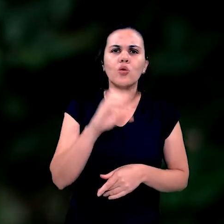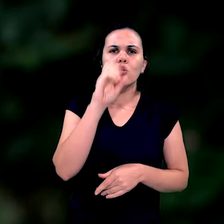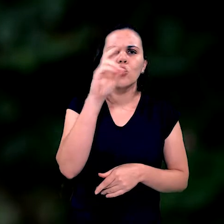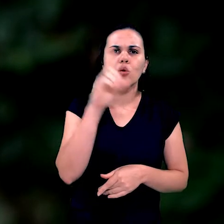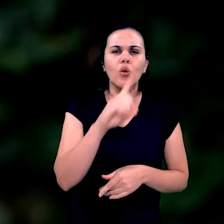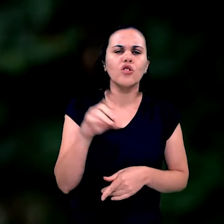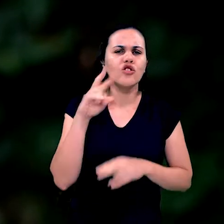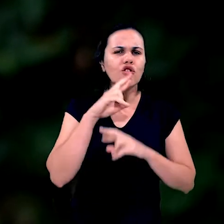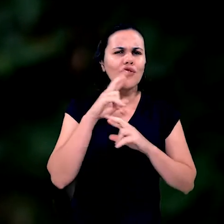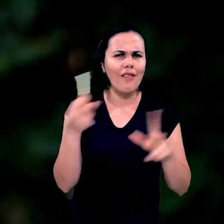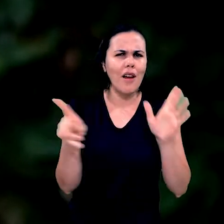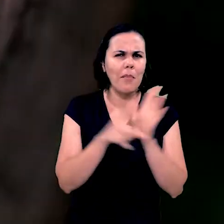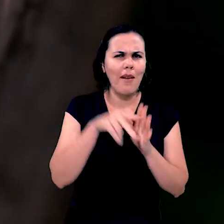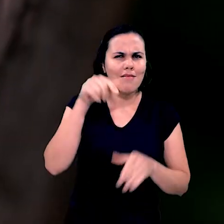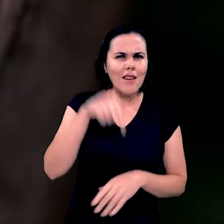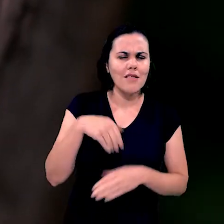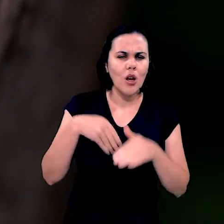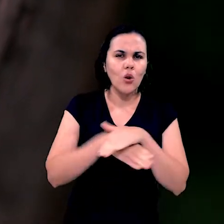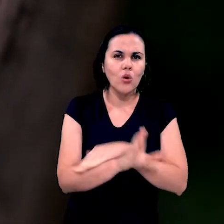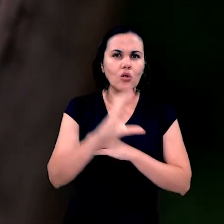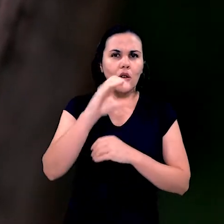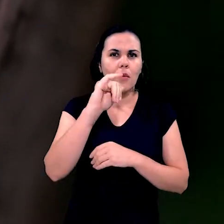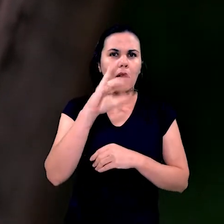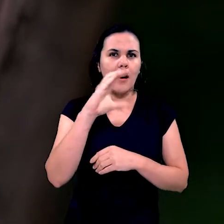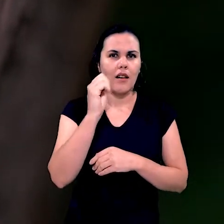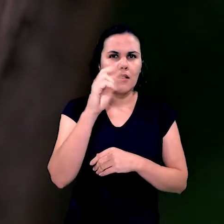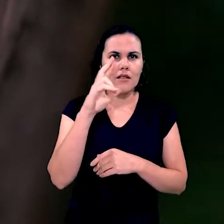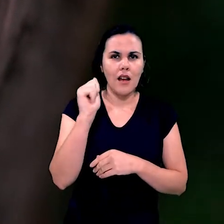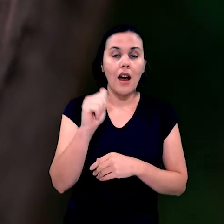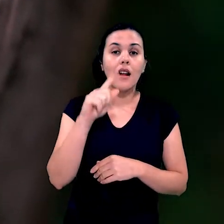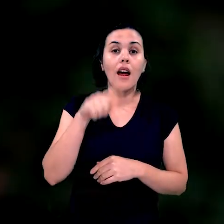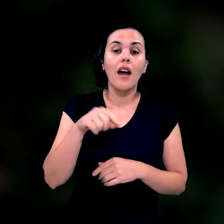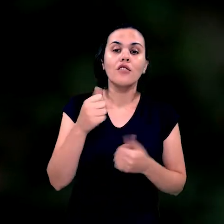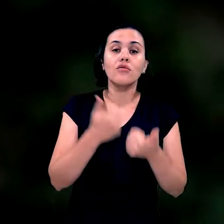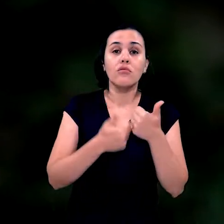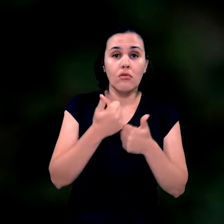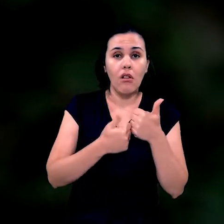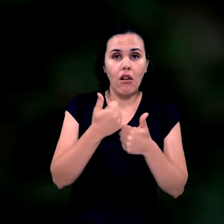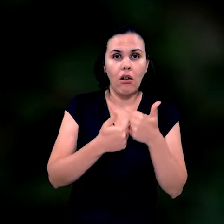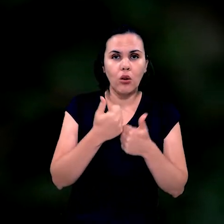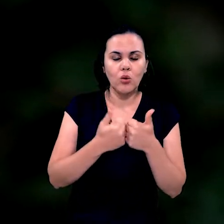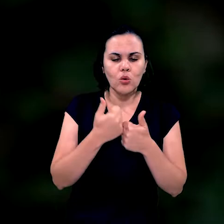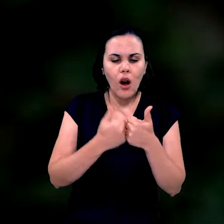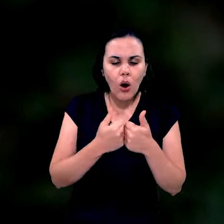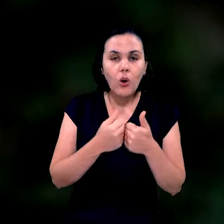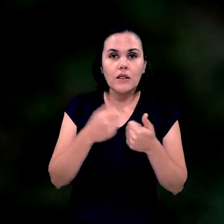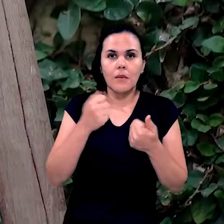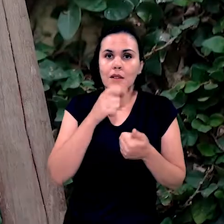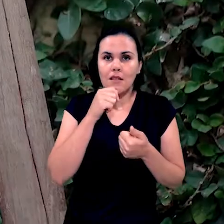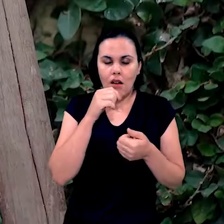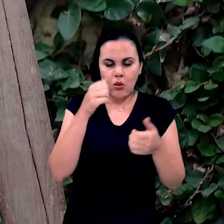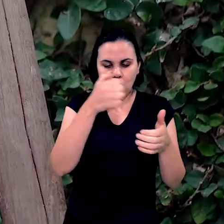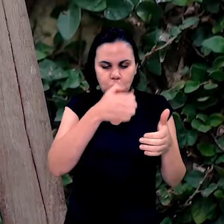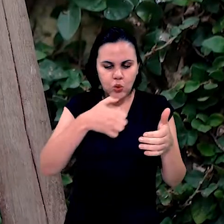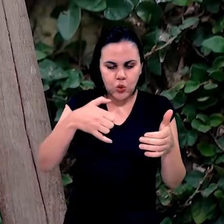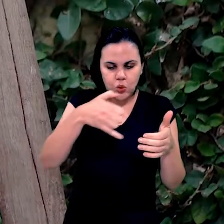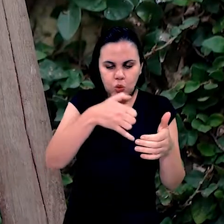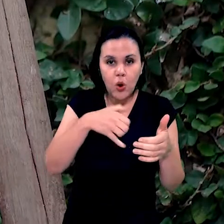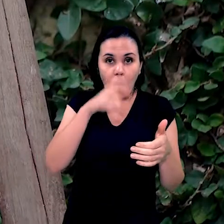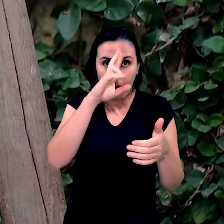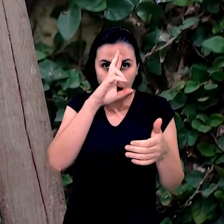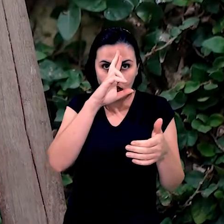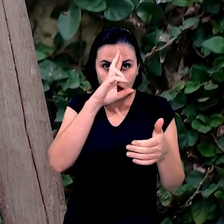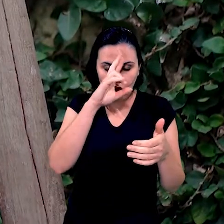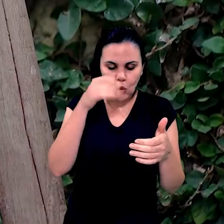cuscuz diferente, cuscuz caiçara, que é um cuscuz de arroz. O arroz era molhado